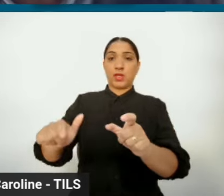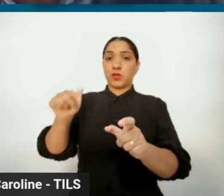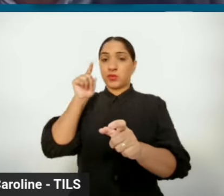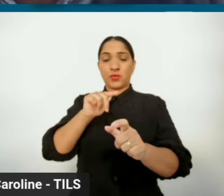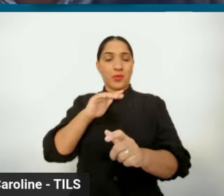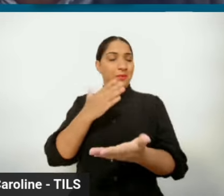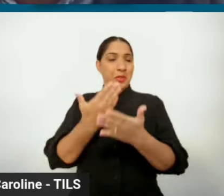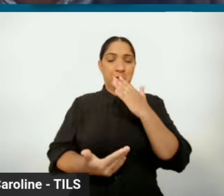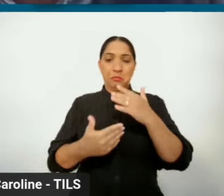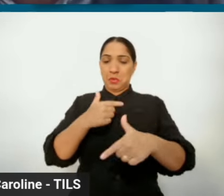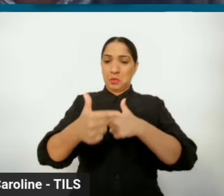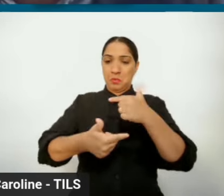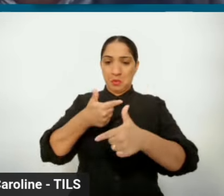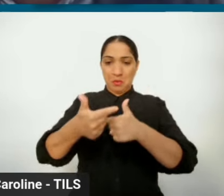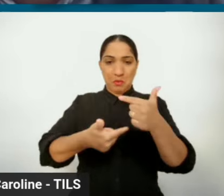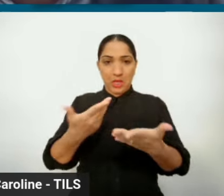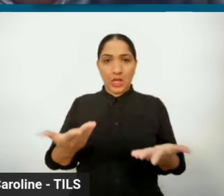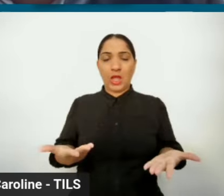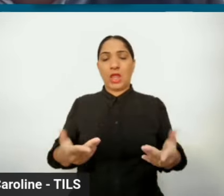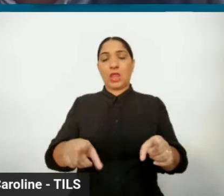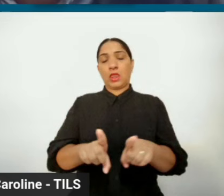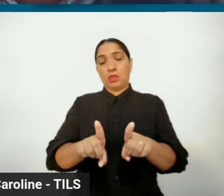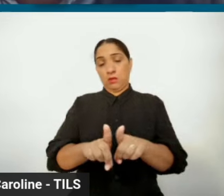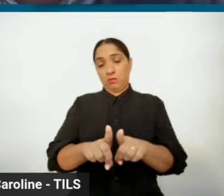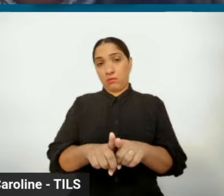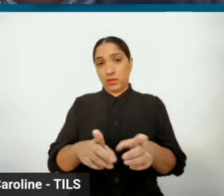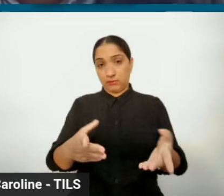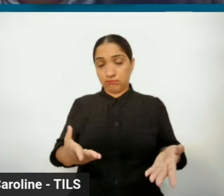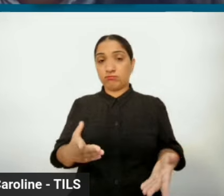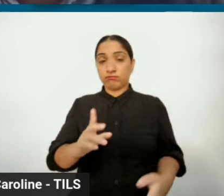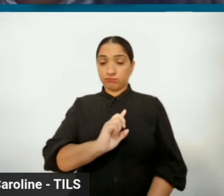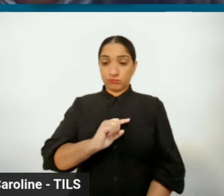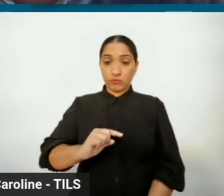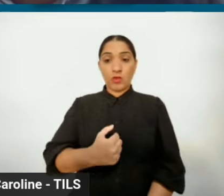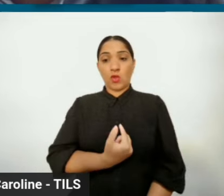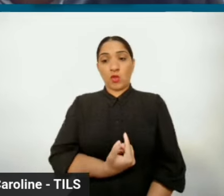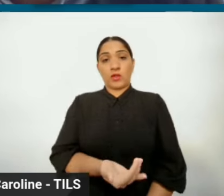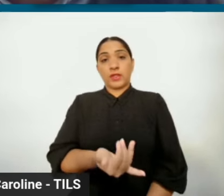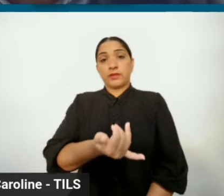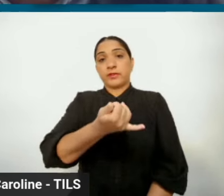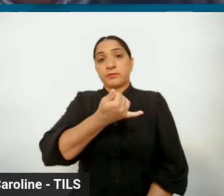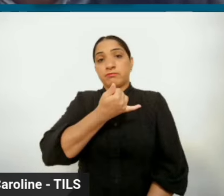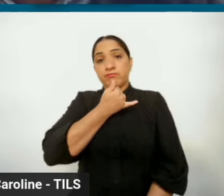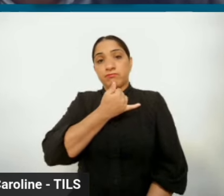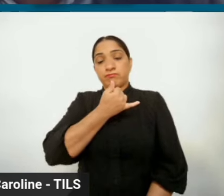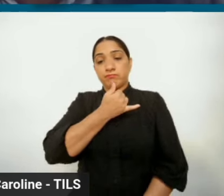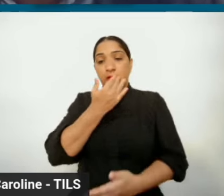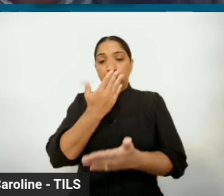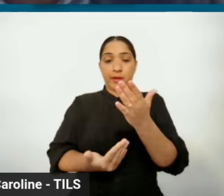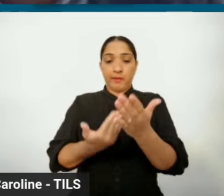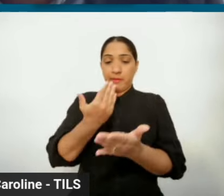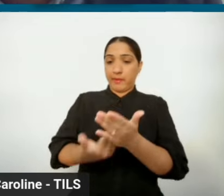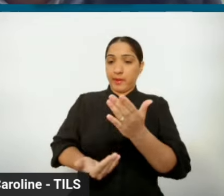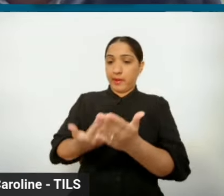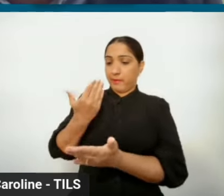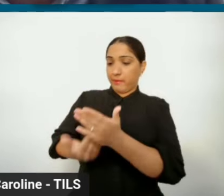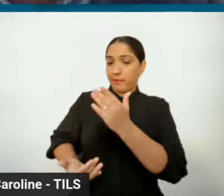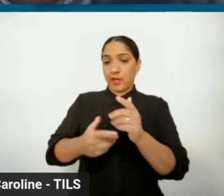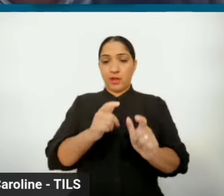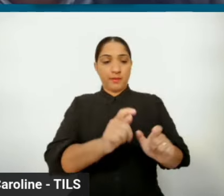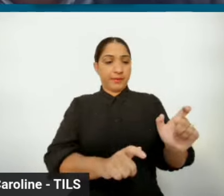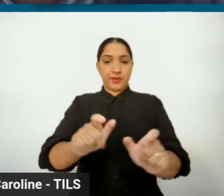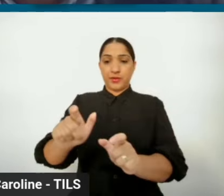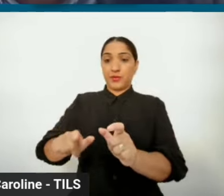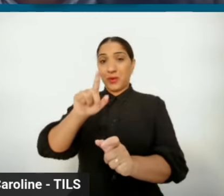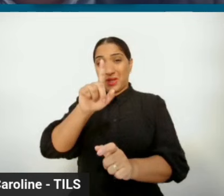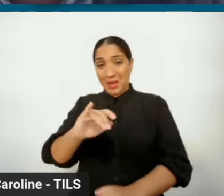funcionar. Tivemos também, enfim, perda de alguns participantes importantes no